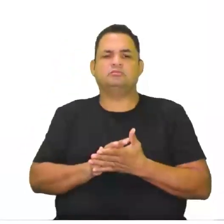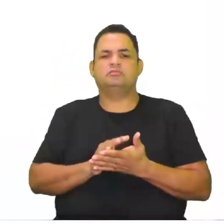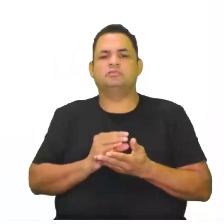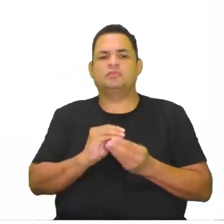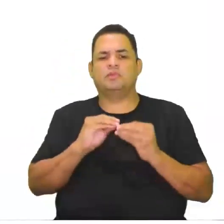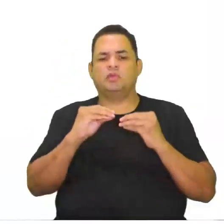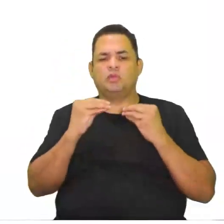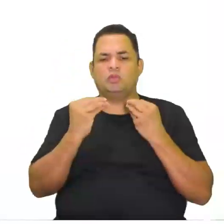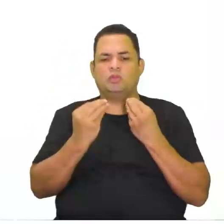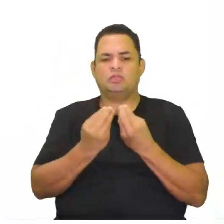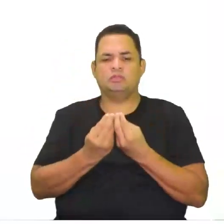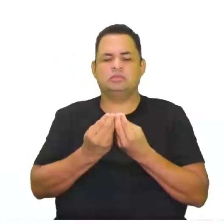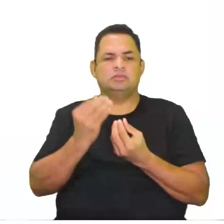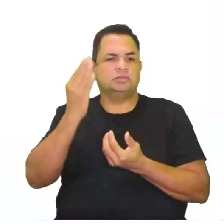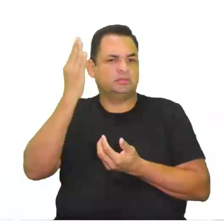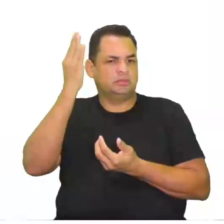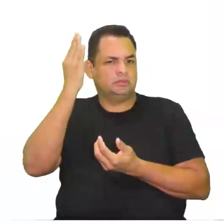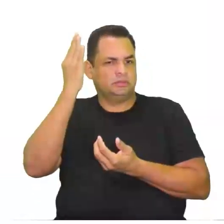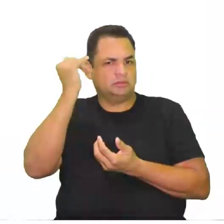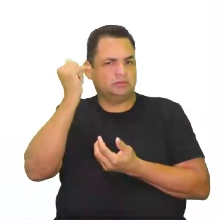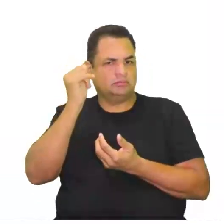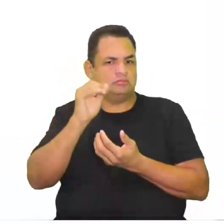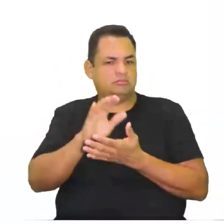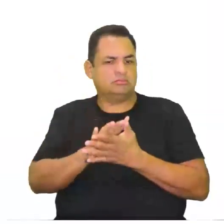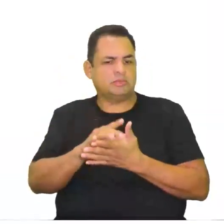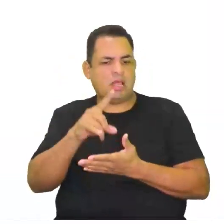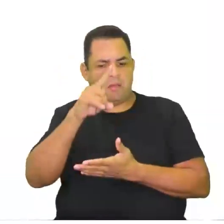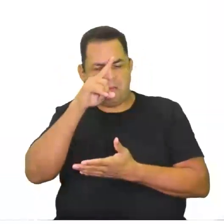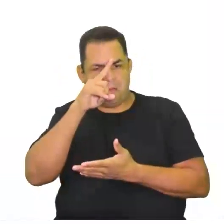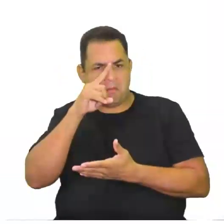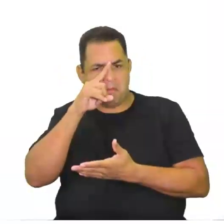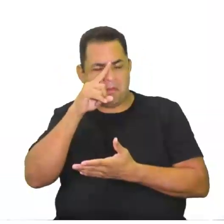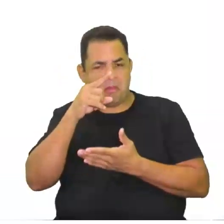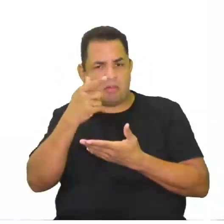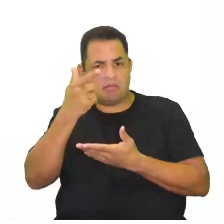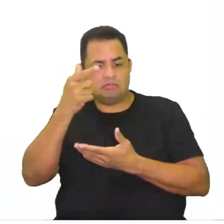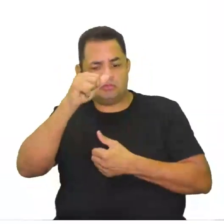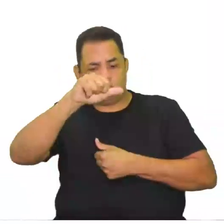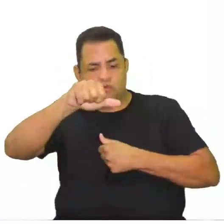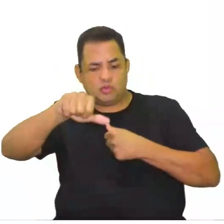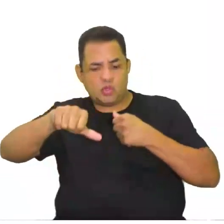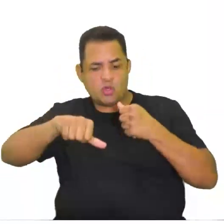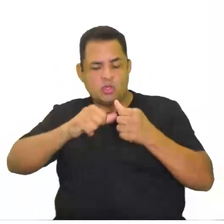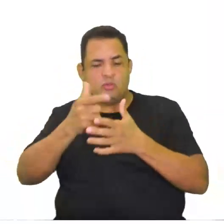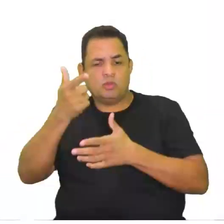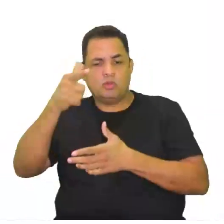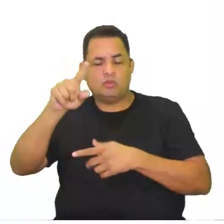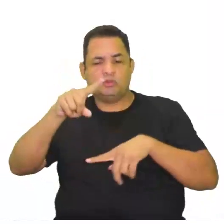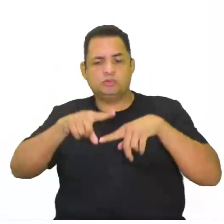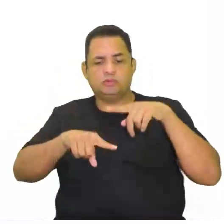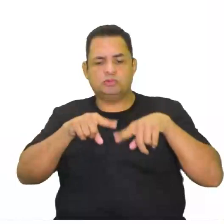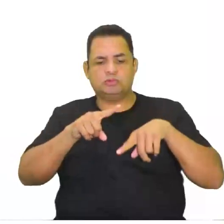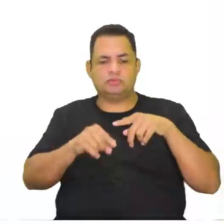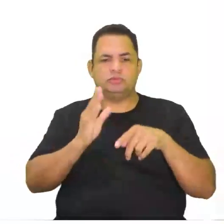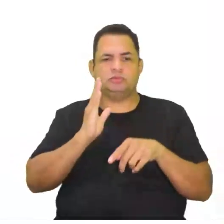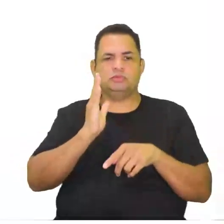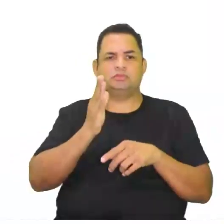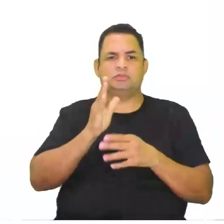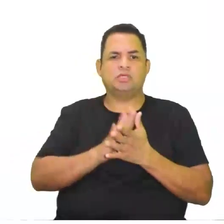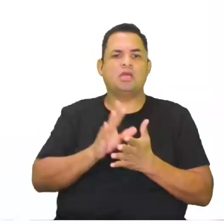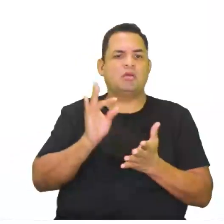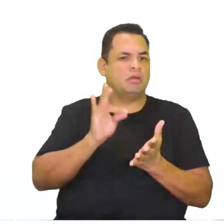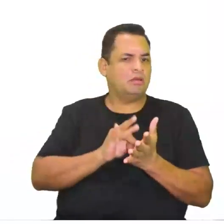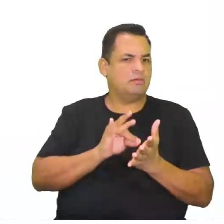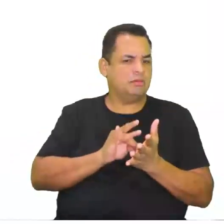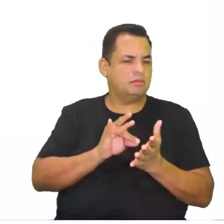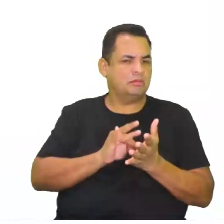hoje se sabe que são nocivas e foram substituídas por outros. Então, isso já é uma